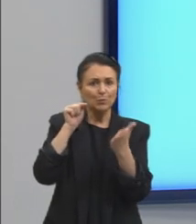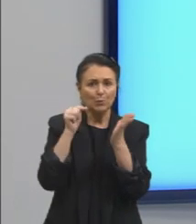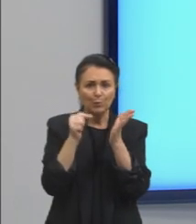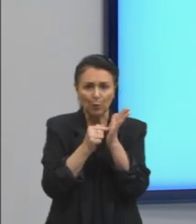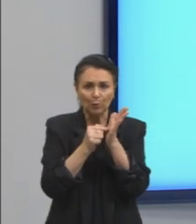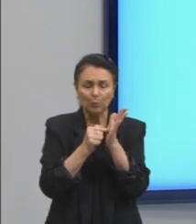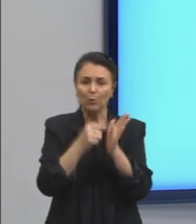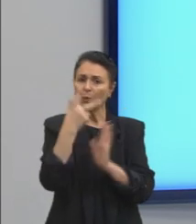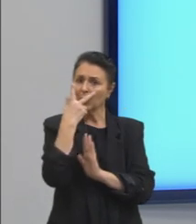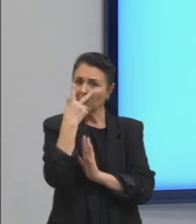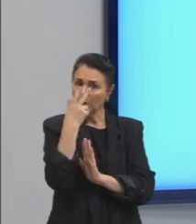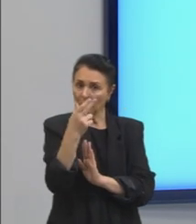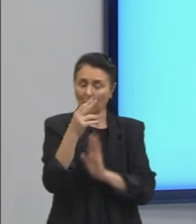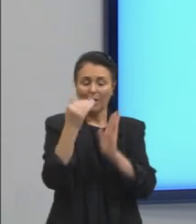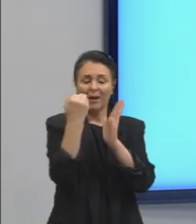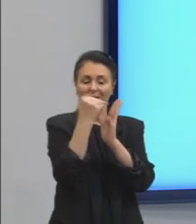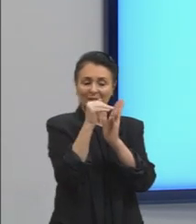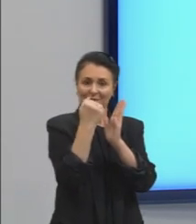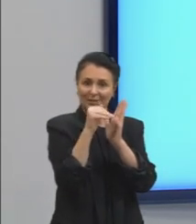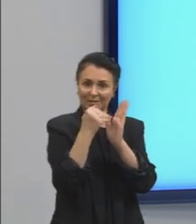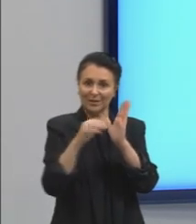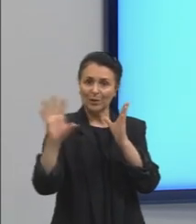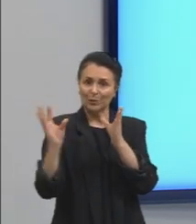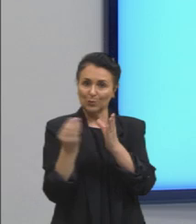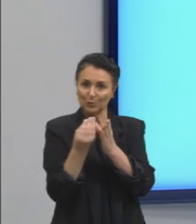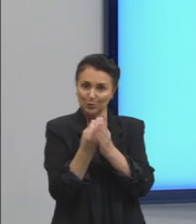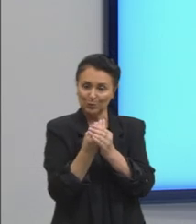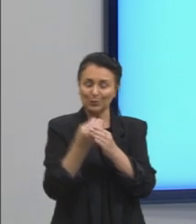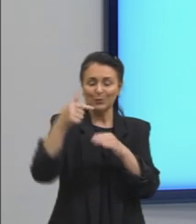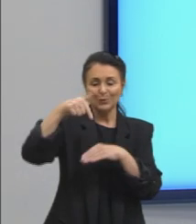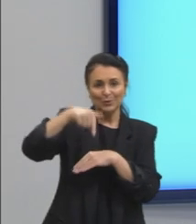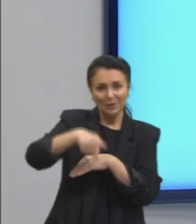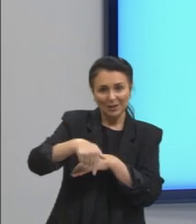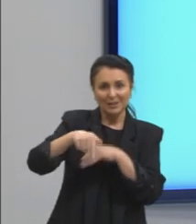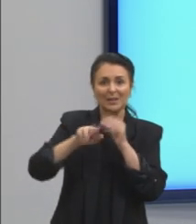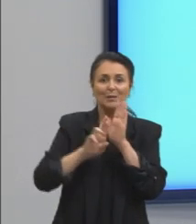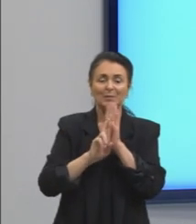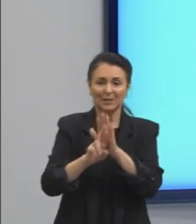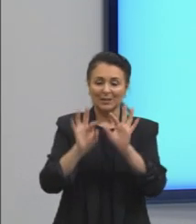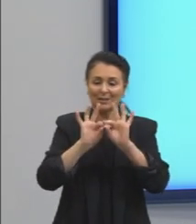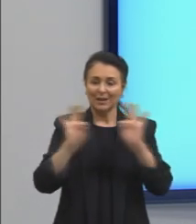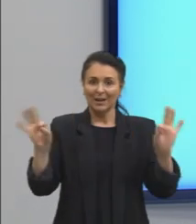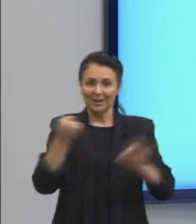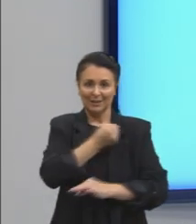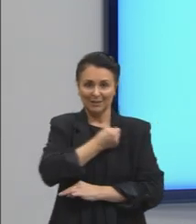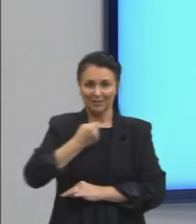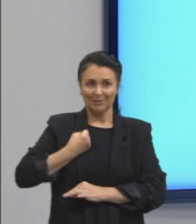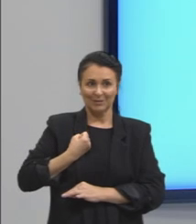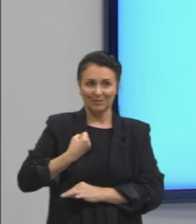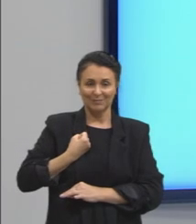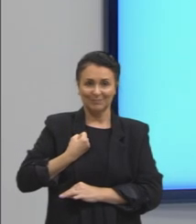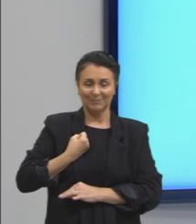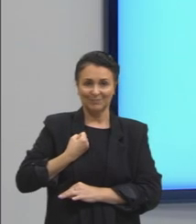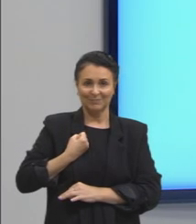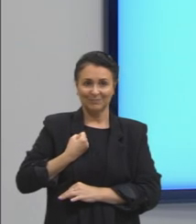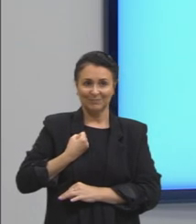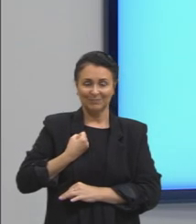serão iguais Esta é a ordenação do conjunto dos números reais representados na reta numérica certo